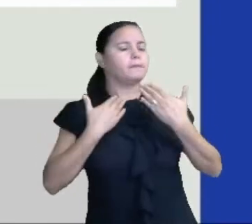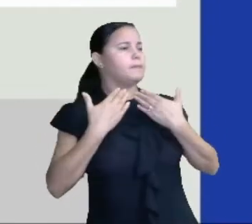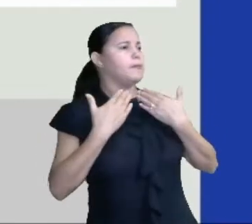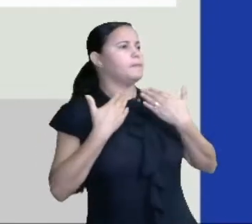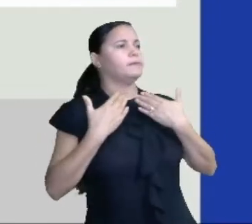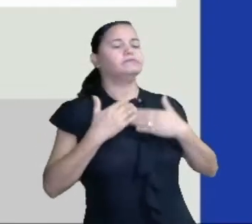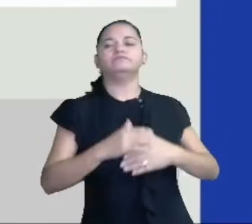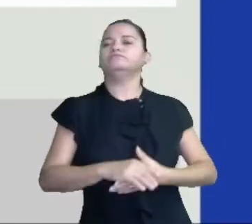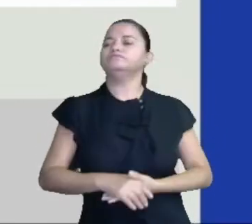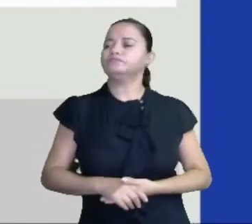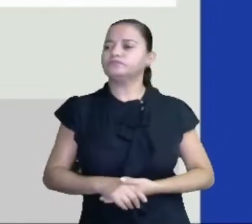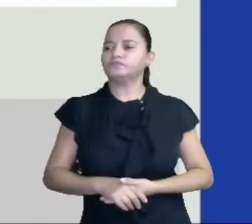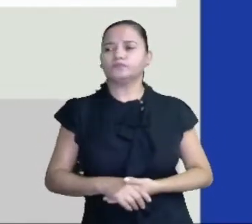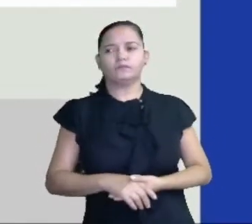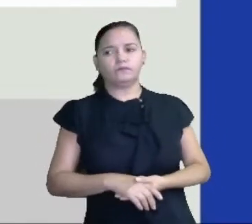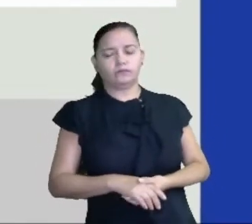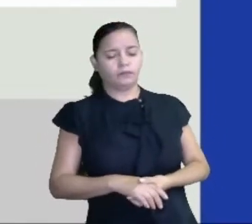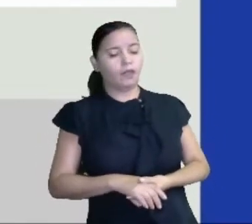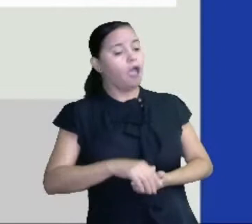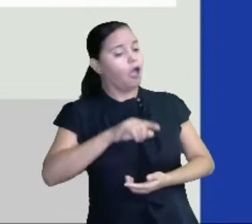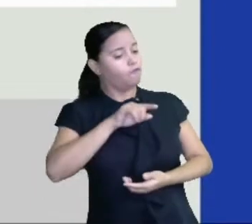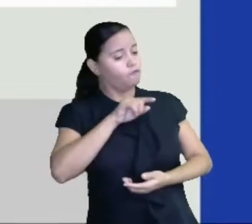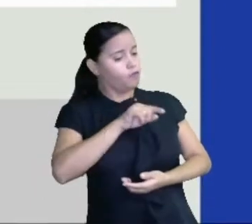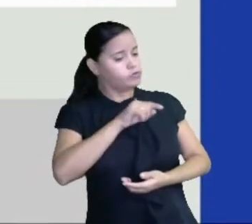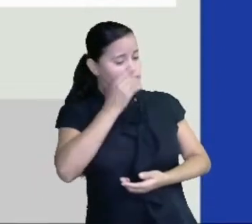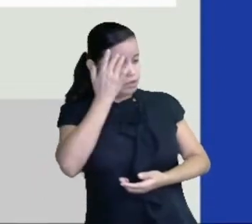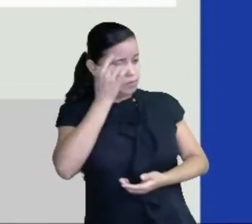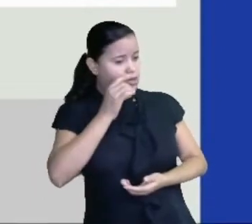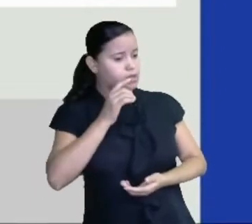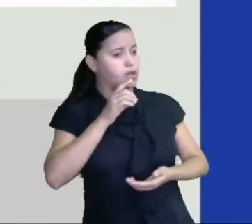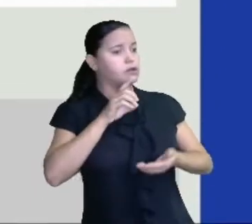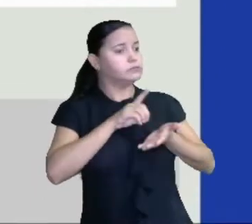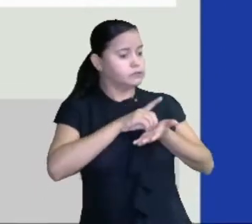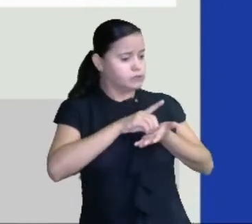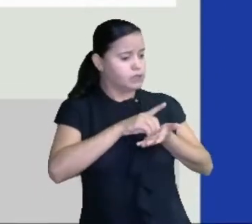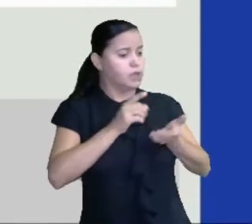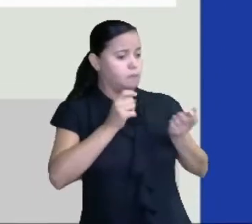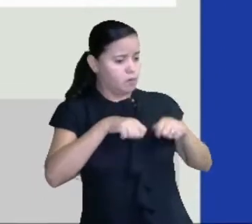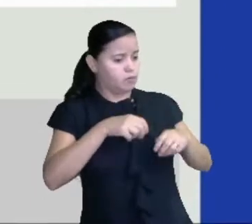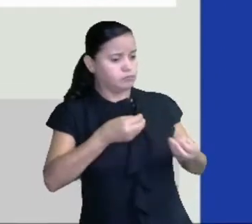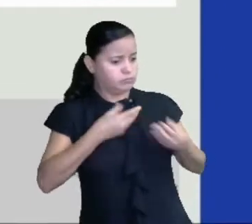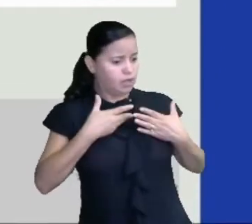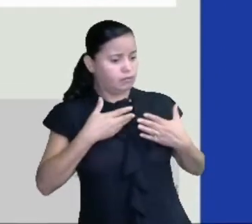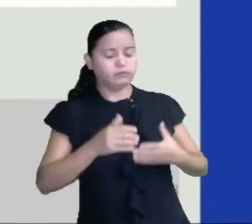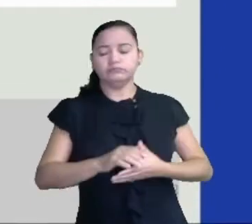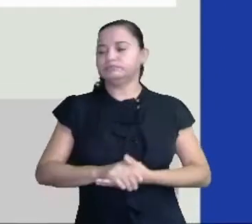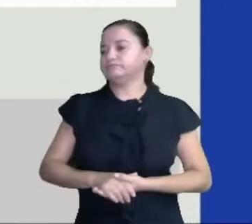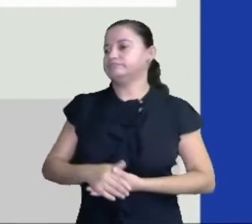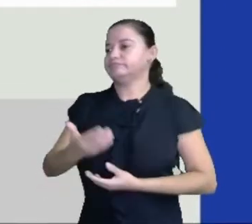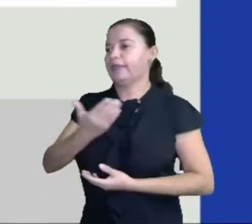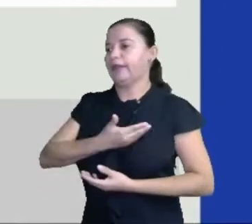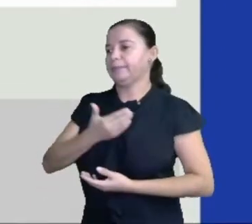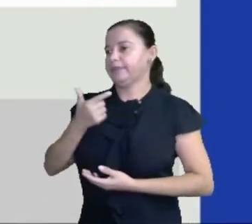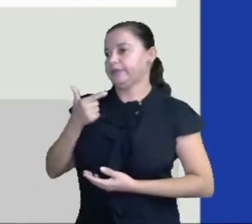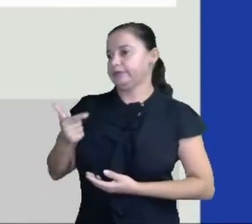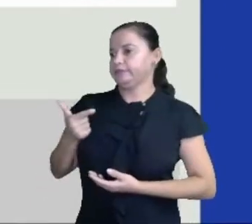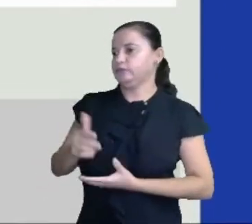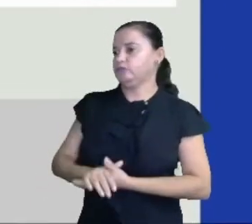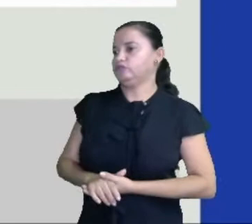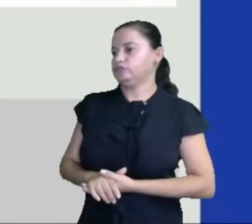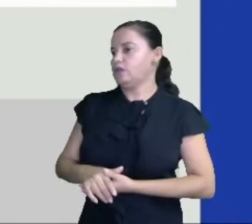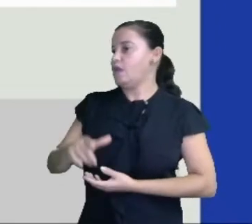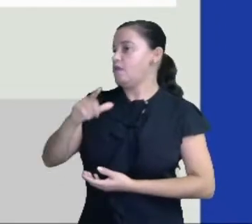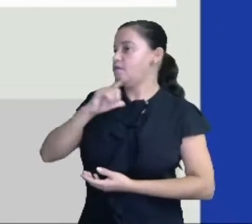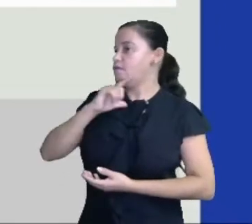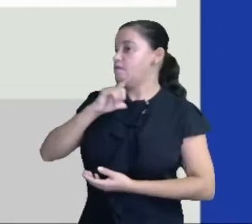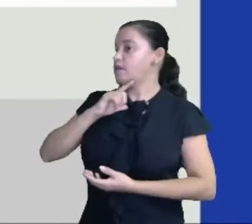para você trazer o meu CD amanhã? A amiga 2 responde: vai ter manifestação na